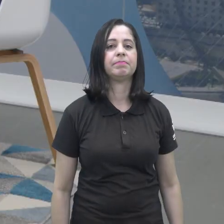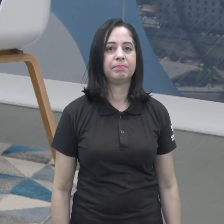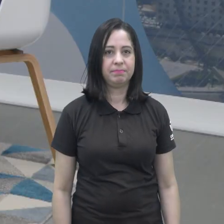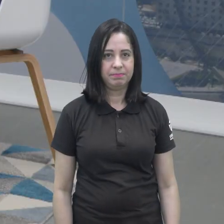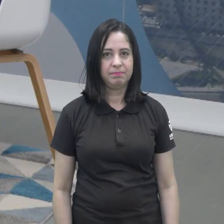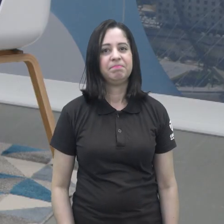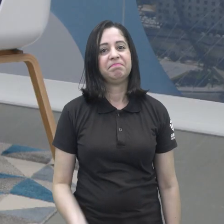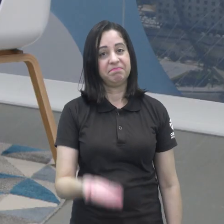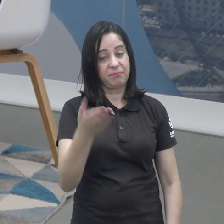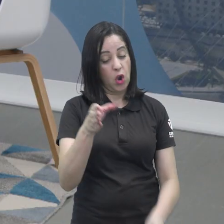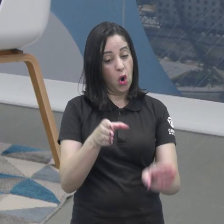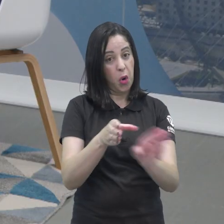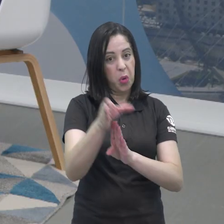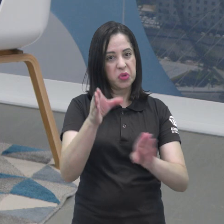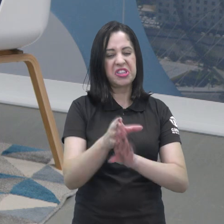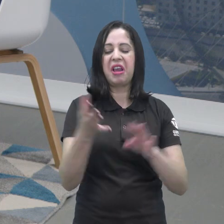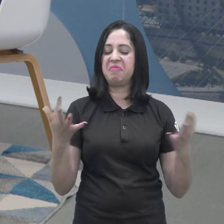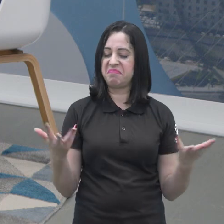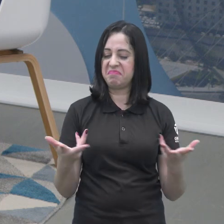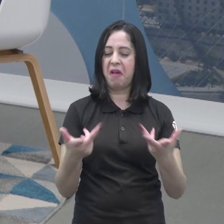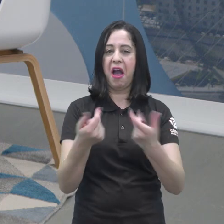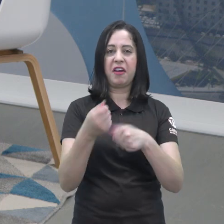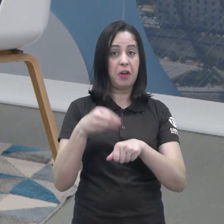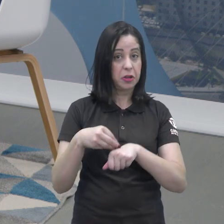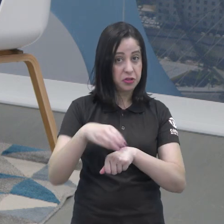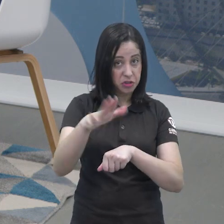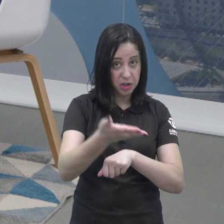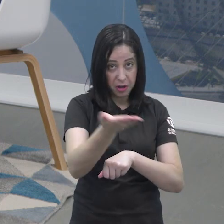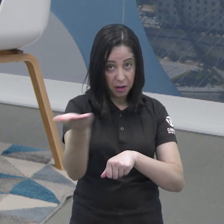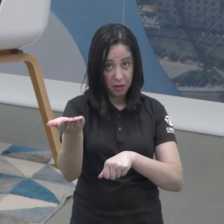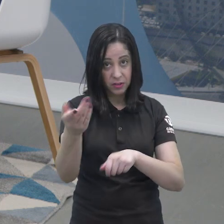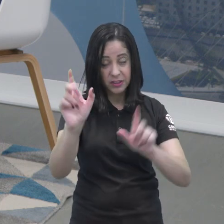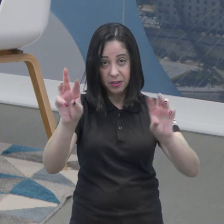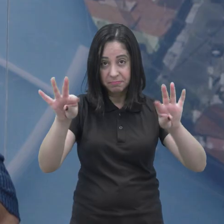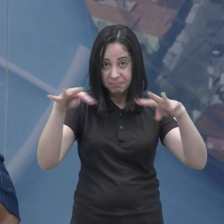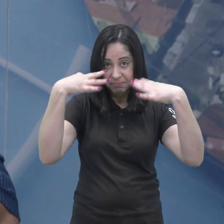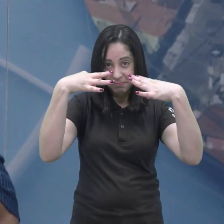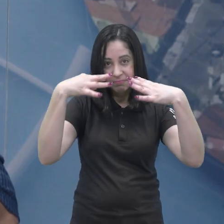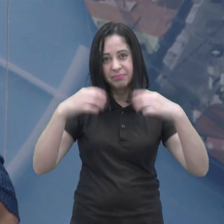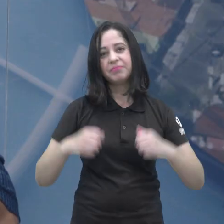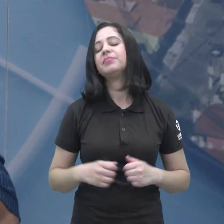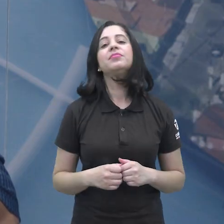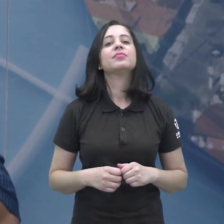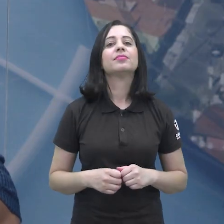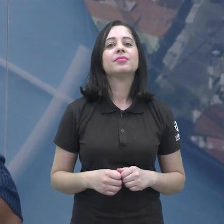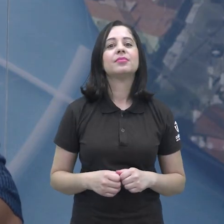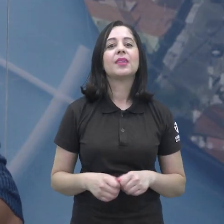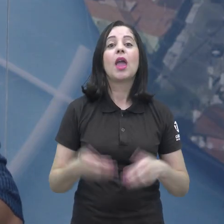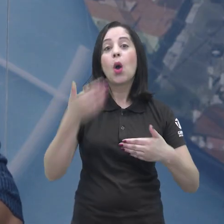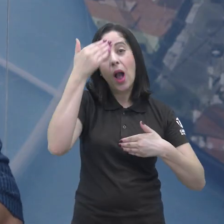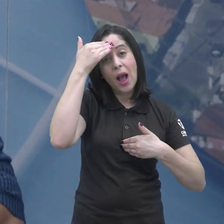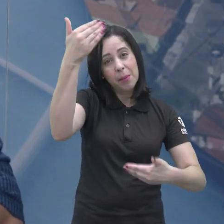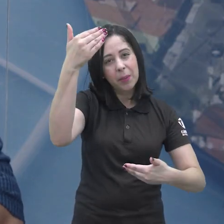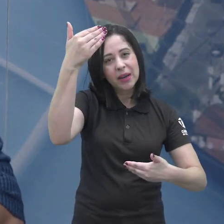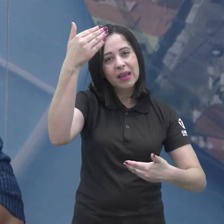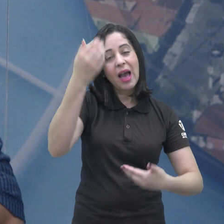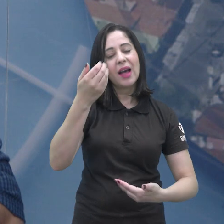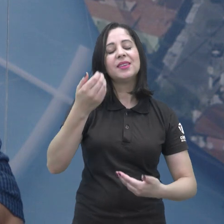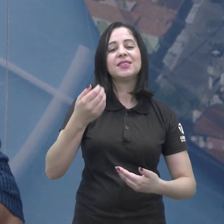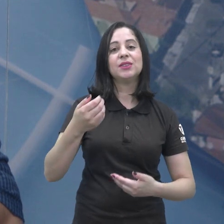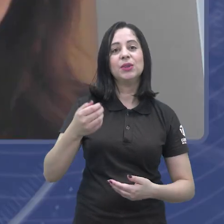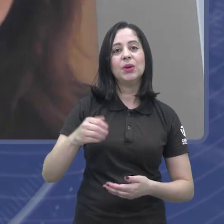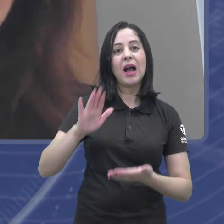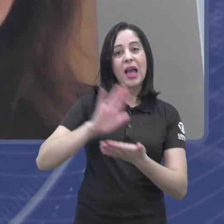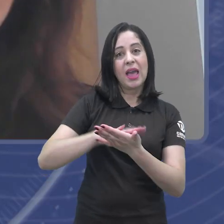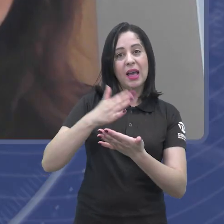Com certeza, conselhos valiosos. Ficam aí as dicas para quem nos acompanhou aqui no programa de hoje. Queria agradecer a Ana,